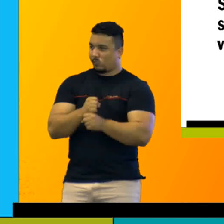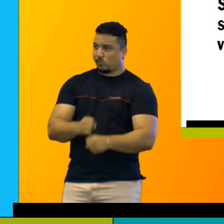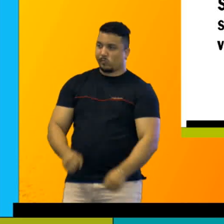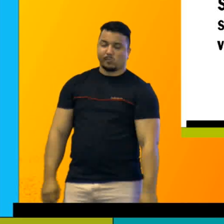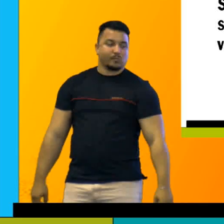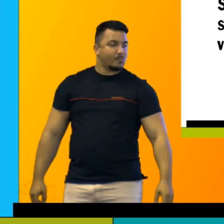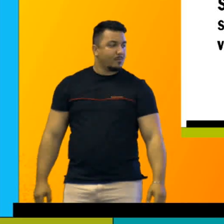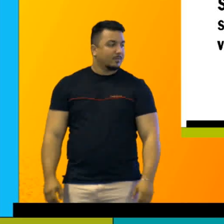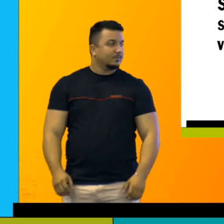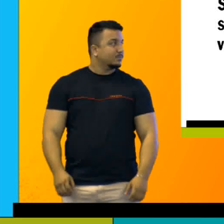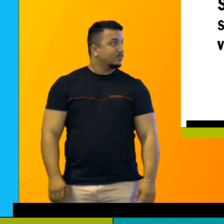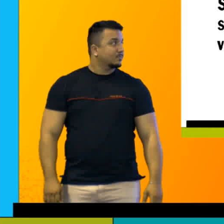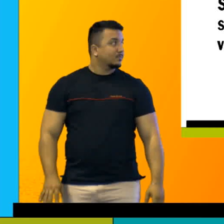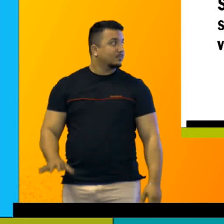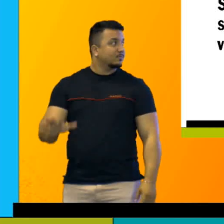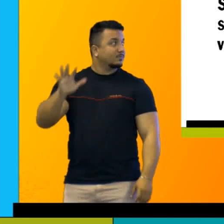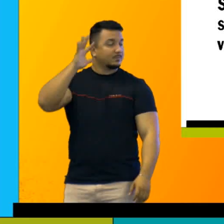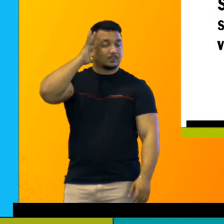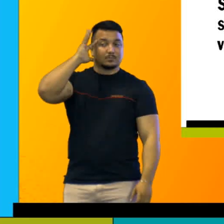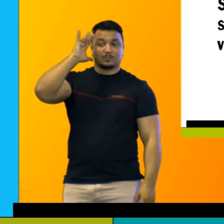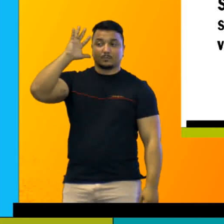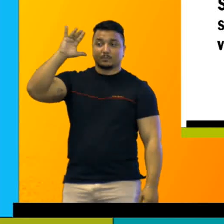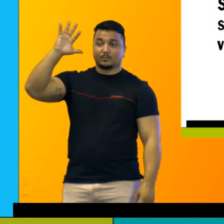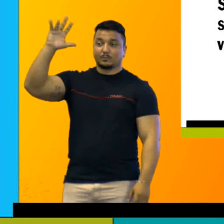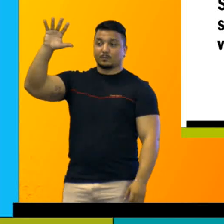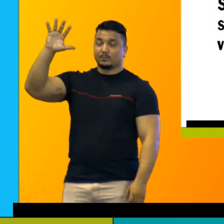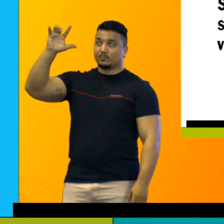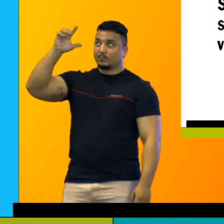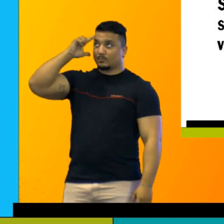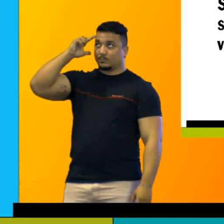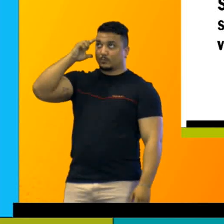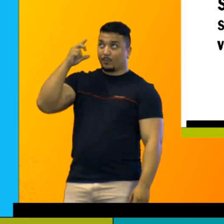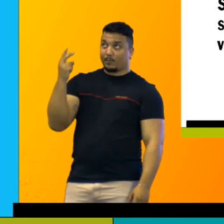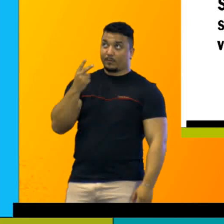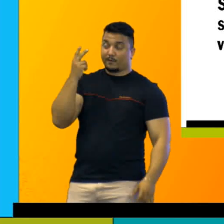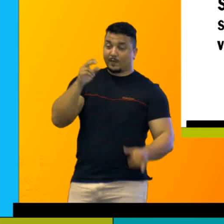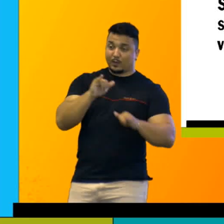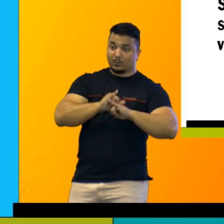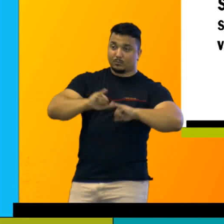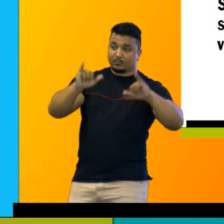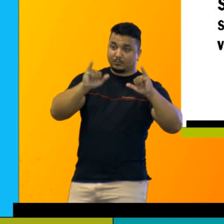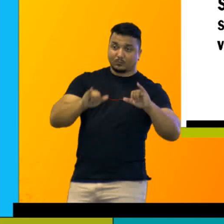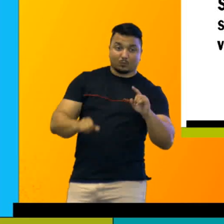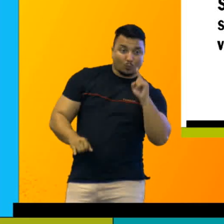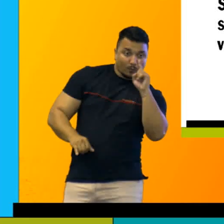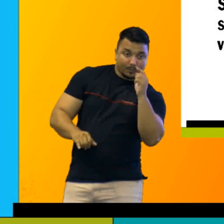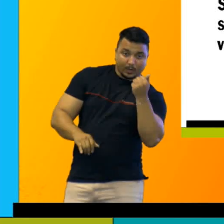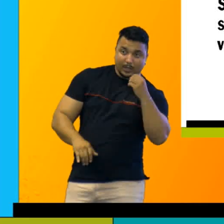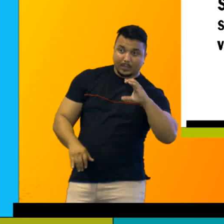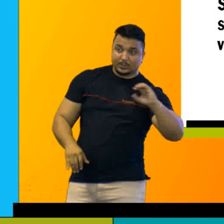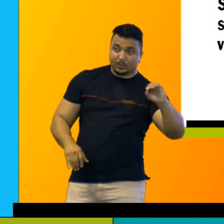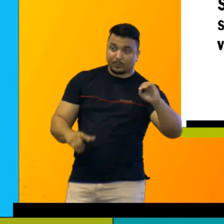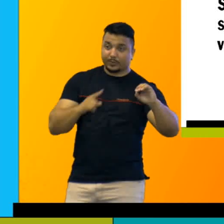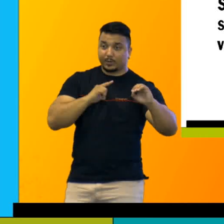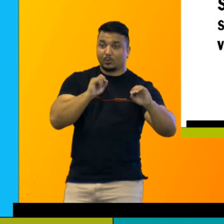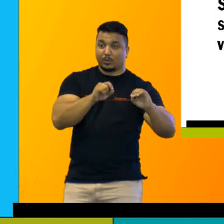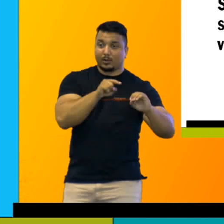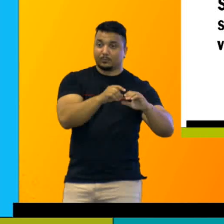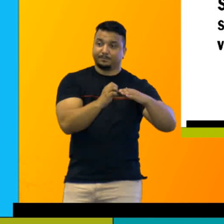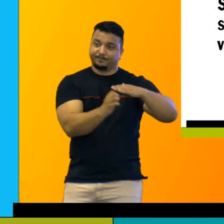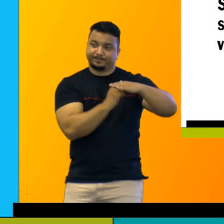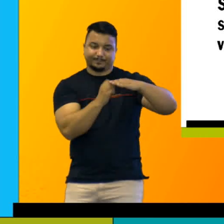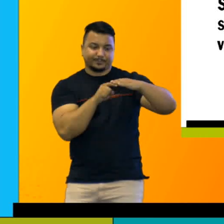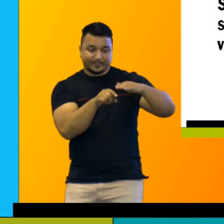preço. Suponha que o valor divulgado para uma ação daquela empresa